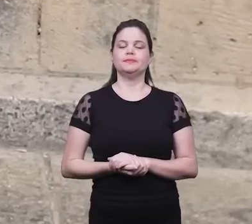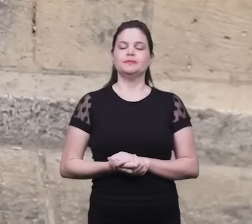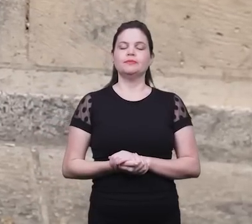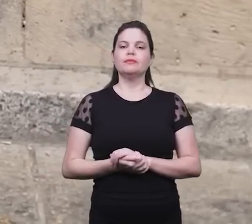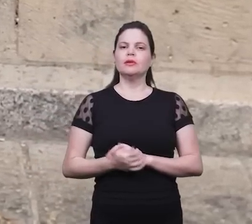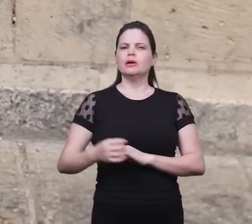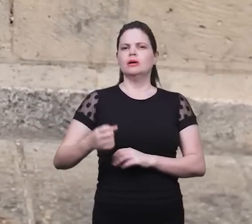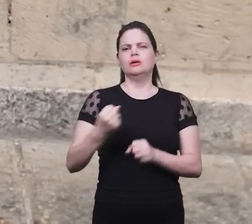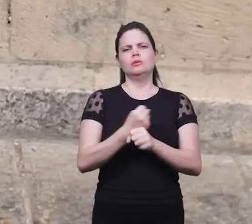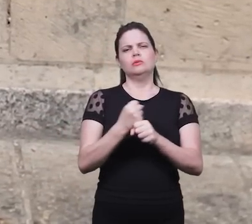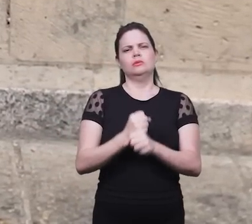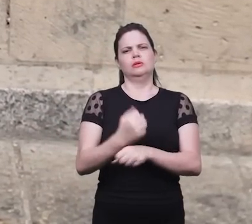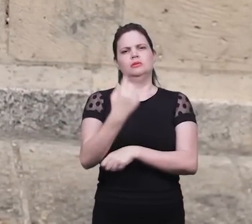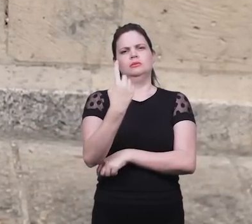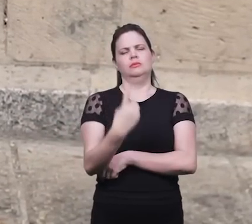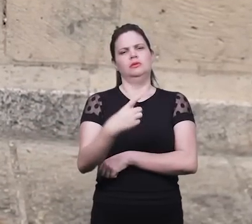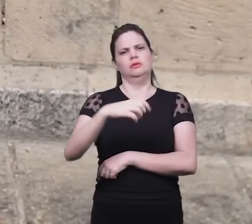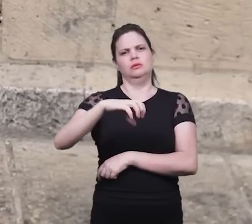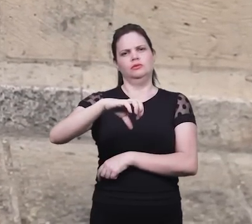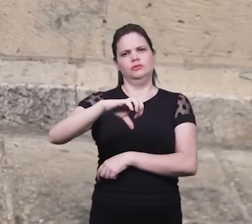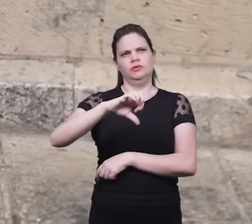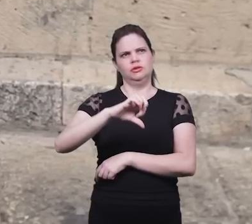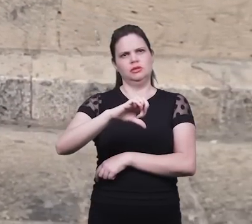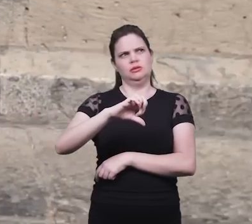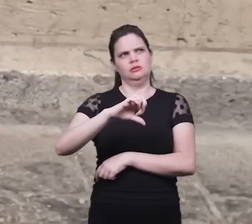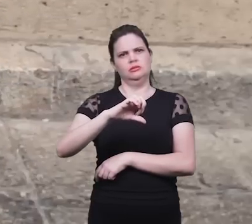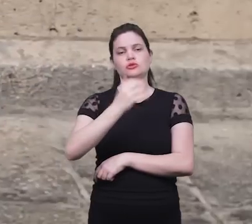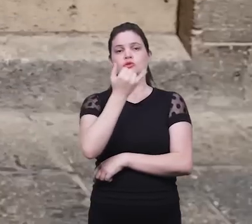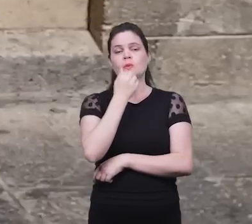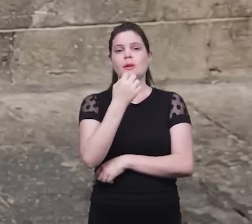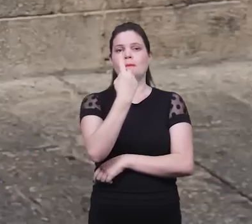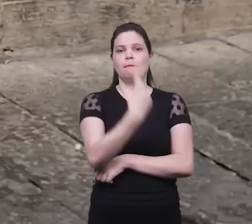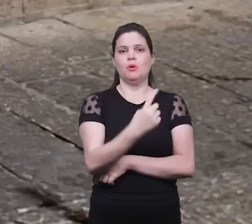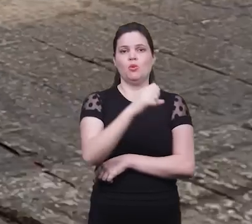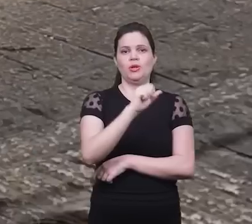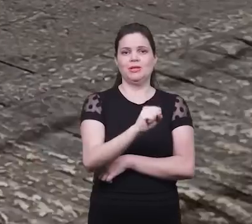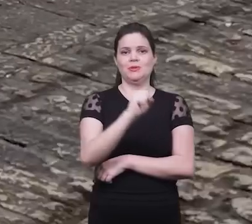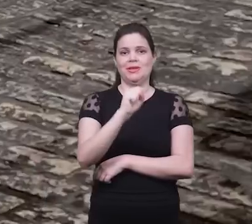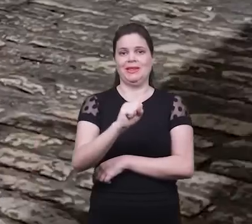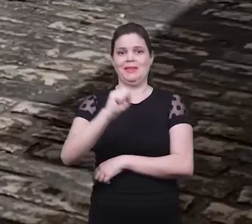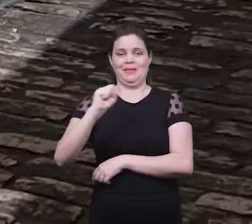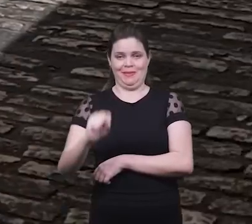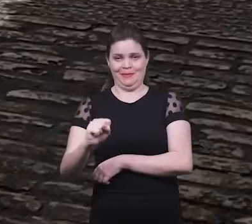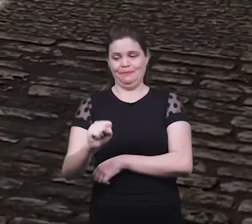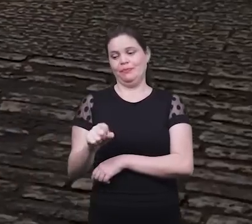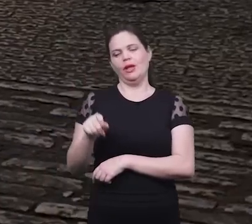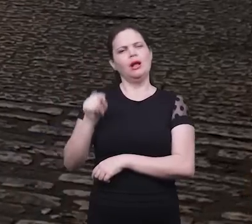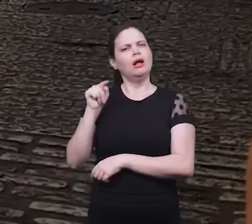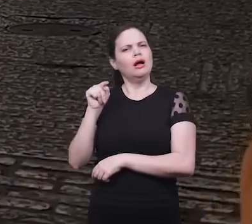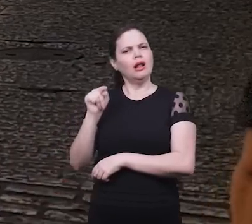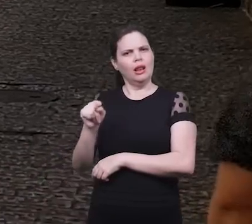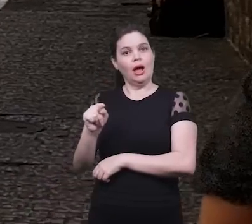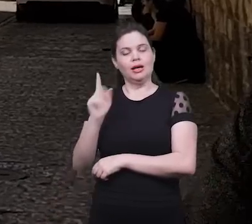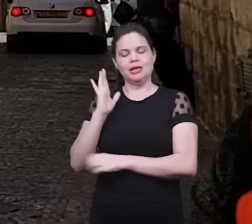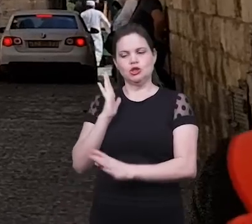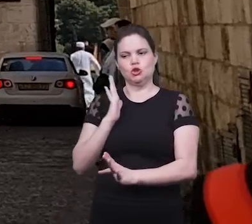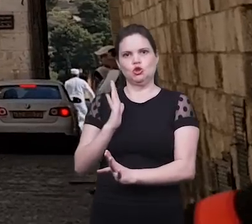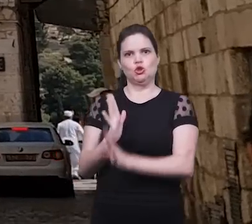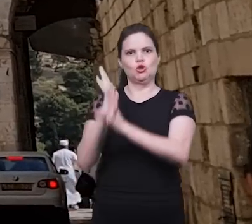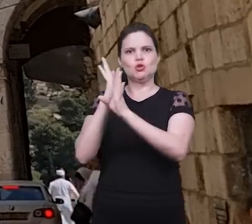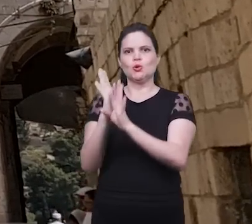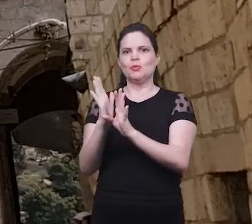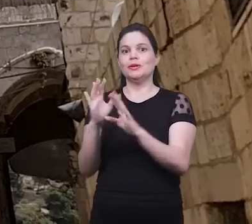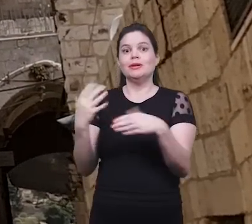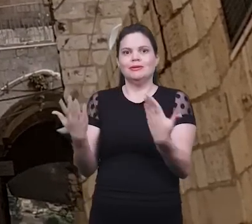1888 é que foi descoberto o tanque de Betesda. Até ali não se sabia. Na palavra fala que é perto da Porta